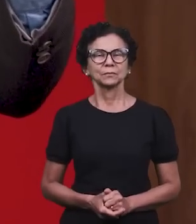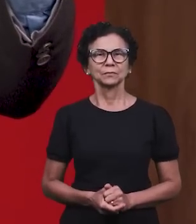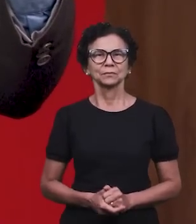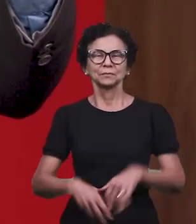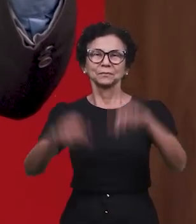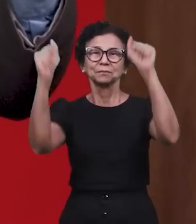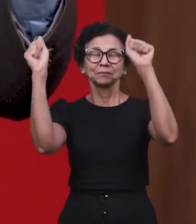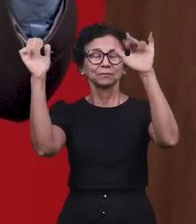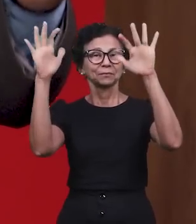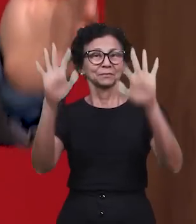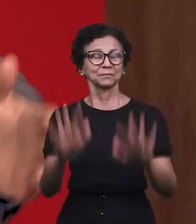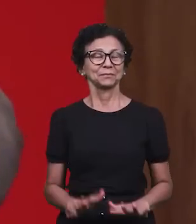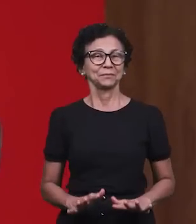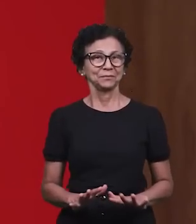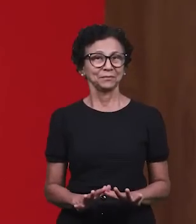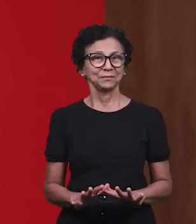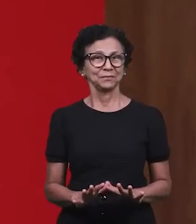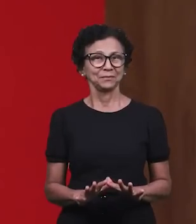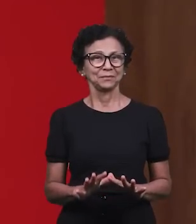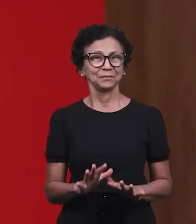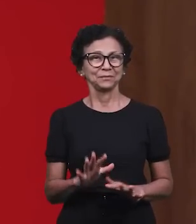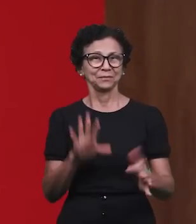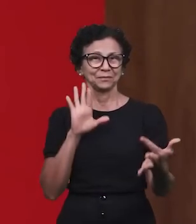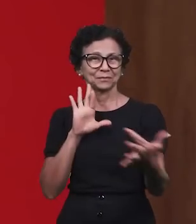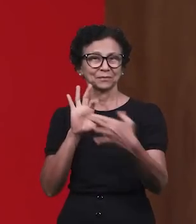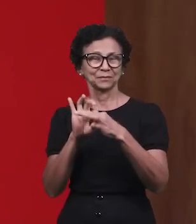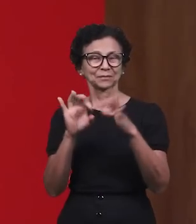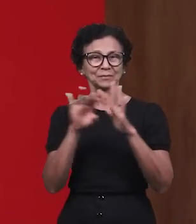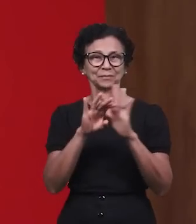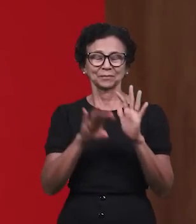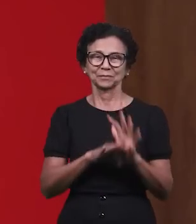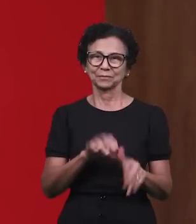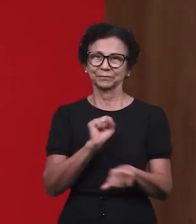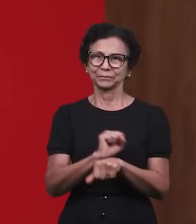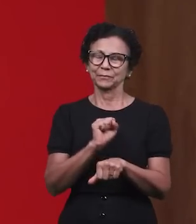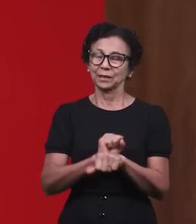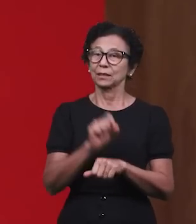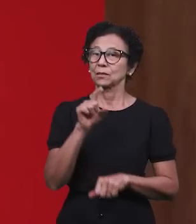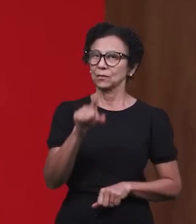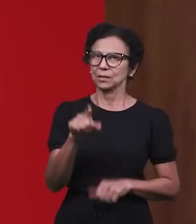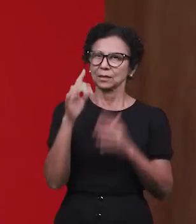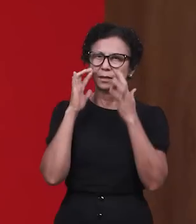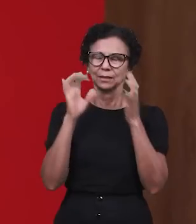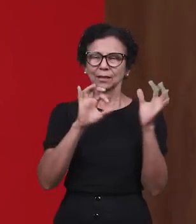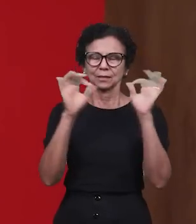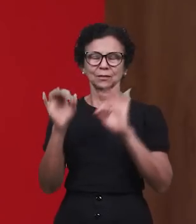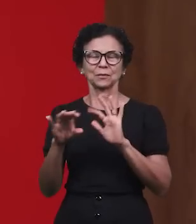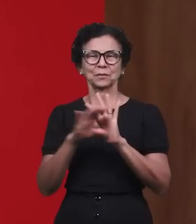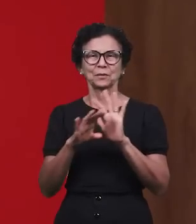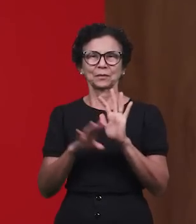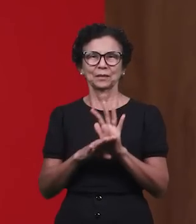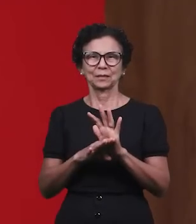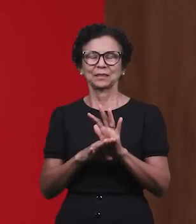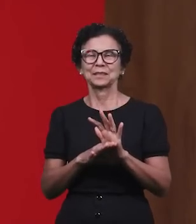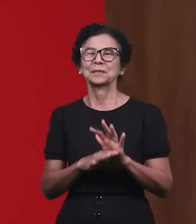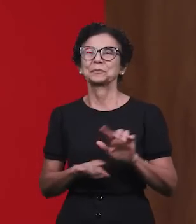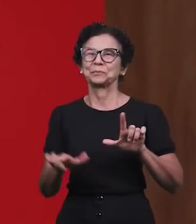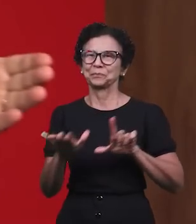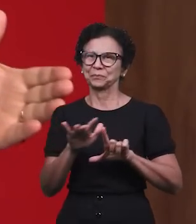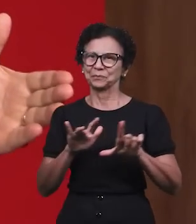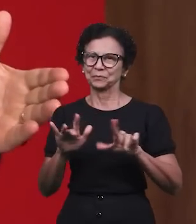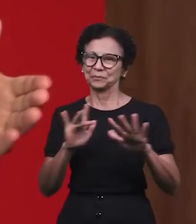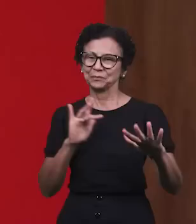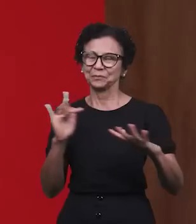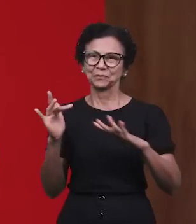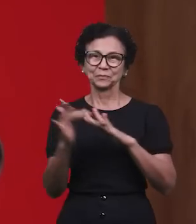Que bênção é ter você aqui com a gente, já estava te aguardando, você que está assistindo a nossa programação pelas nossas mídias, pela